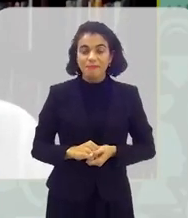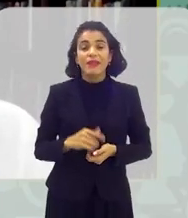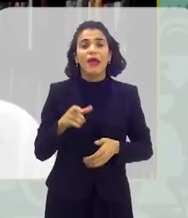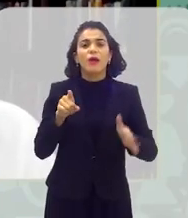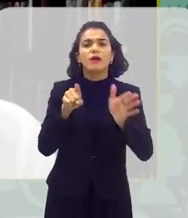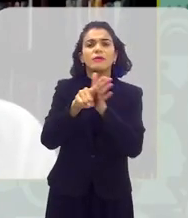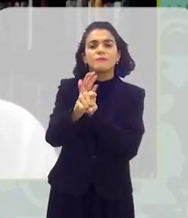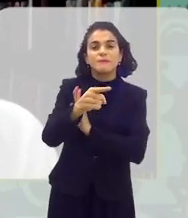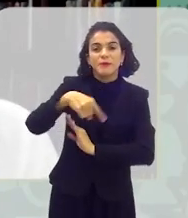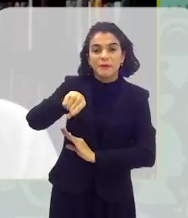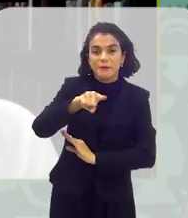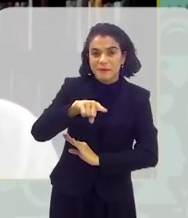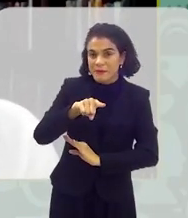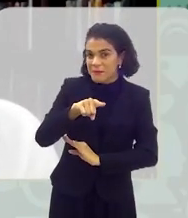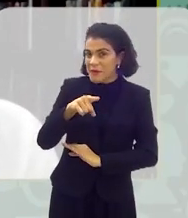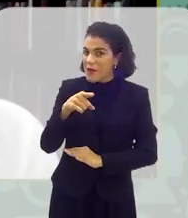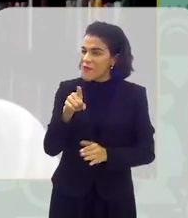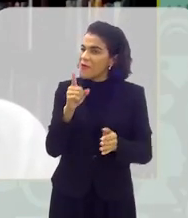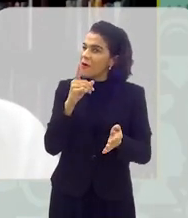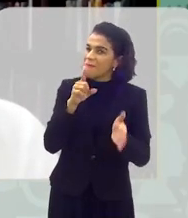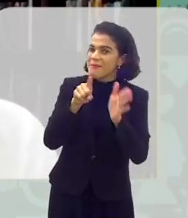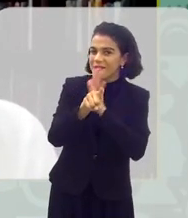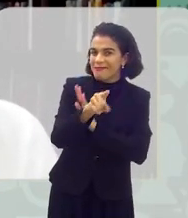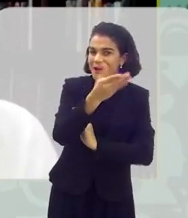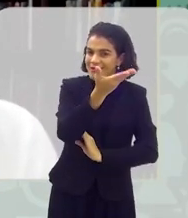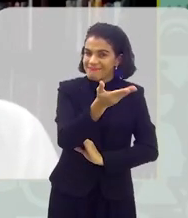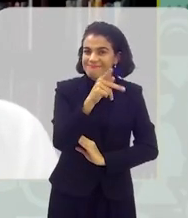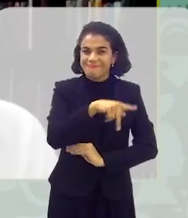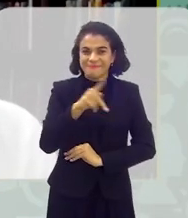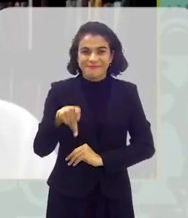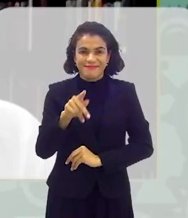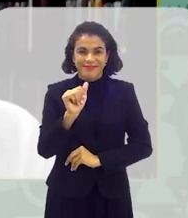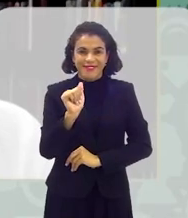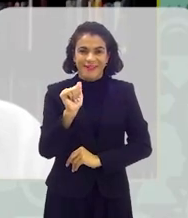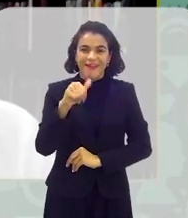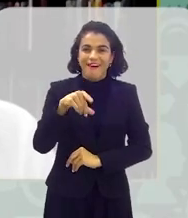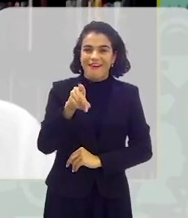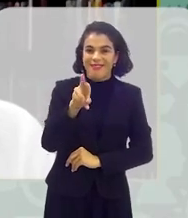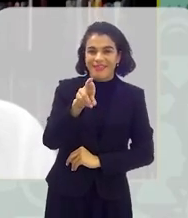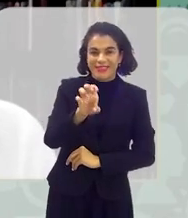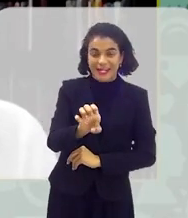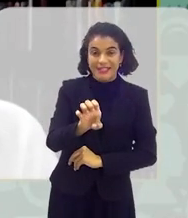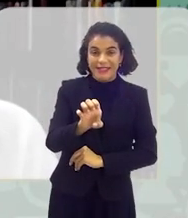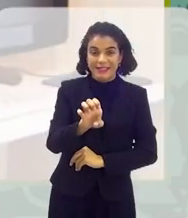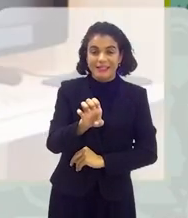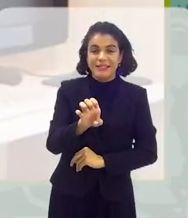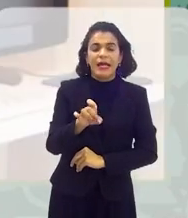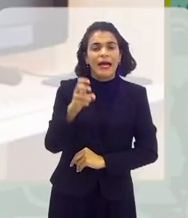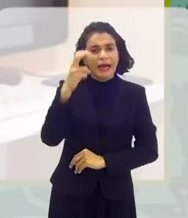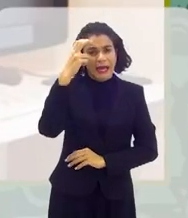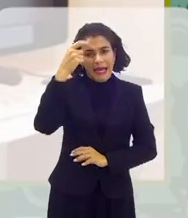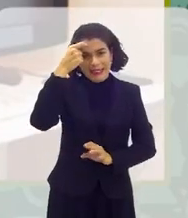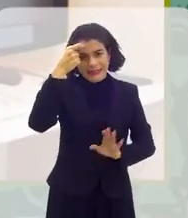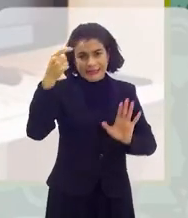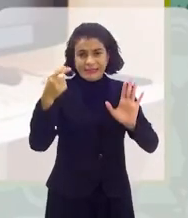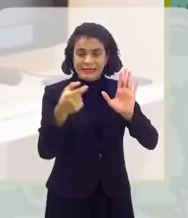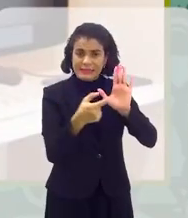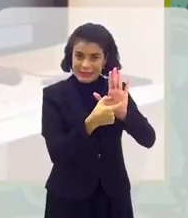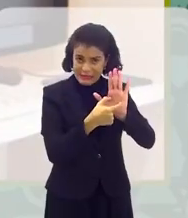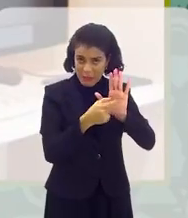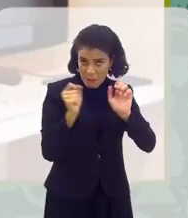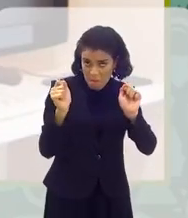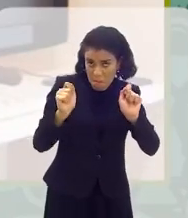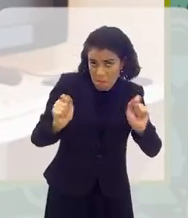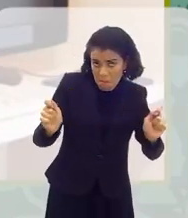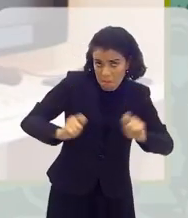E aí entra a pergunta né acho que eu vou fazer essa pergunta então para o professor professor a inteligência